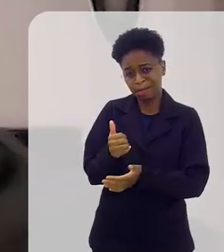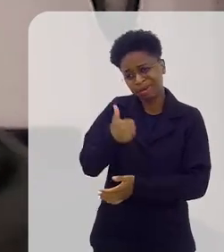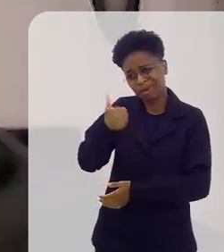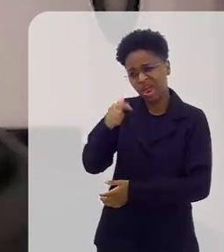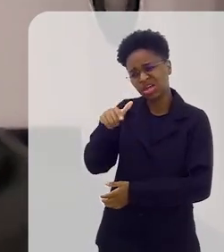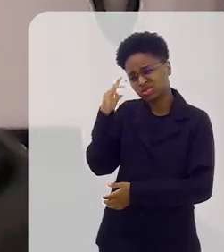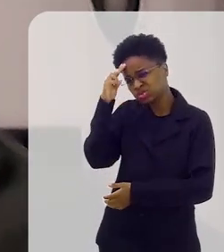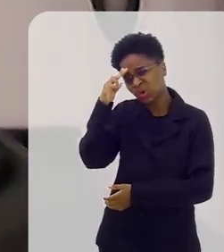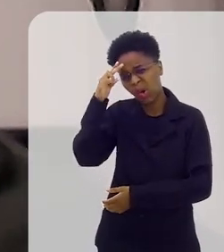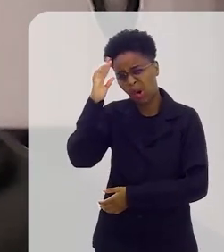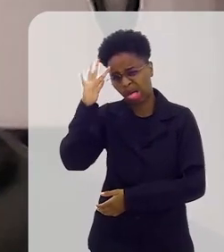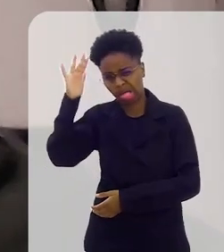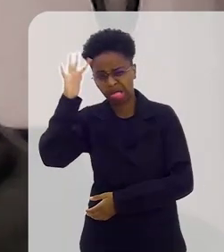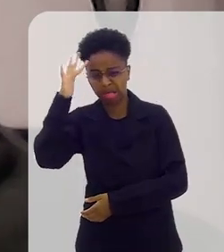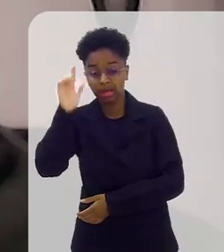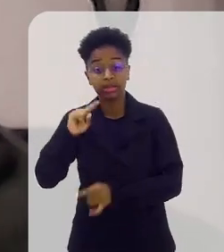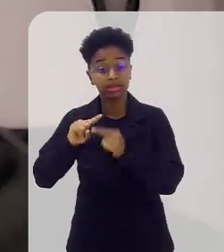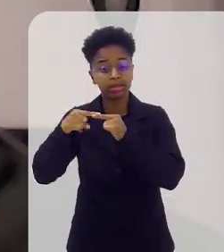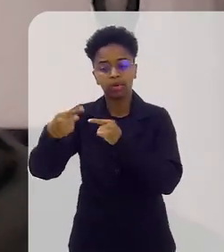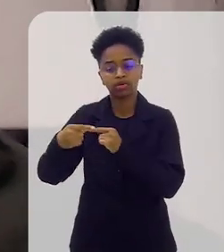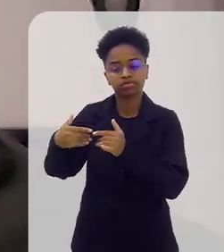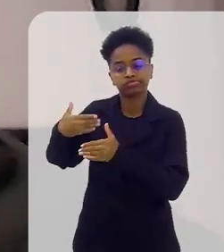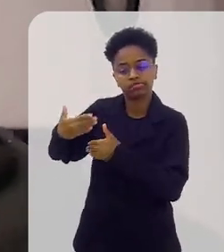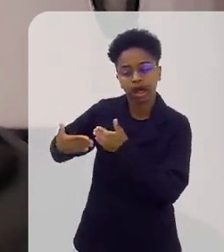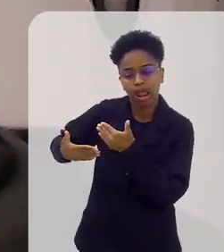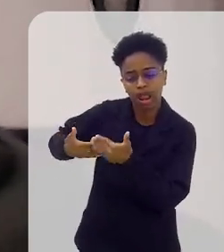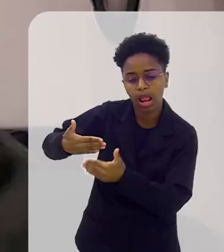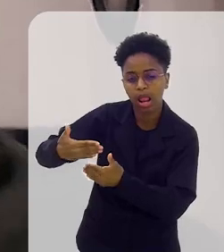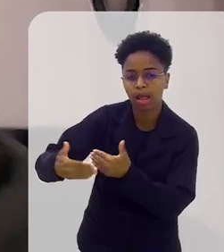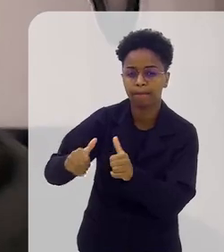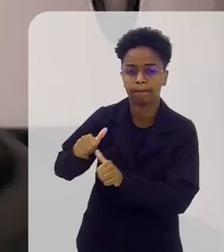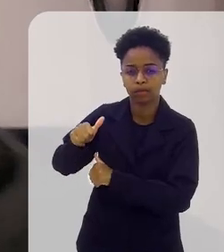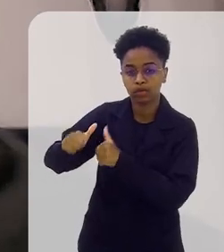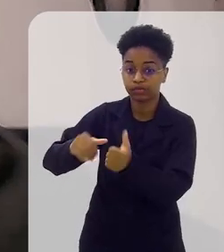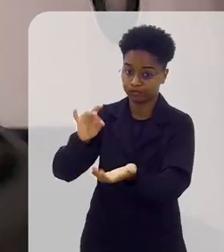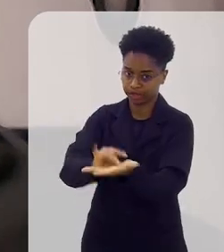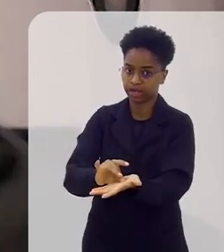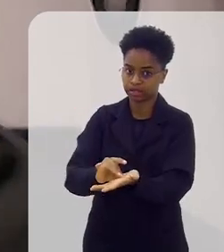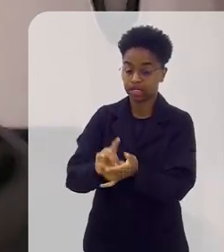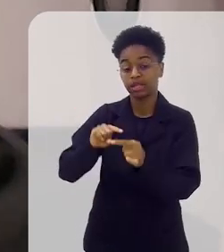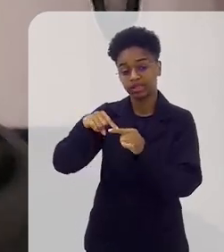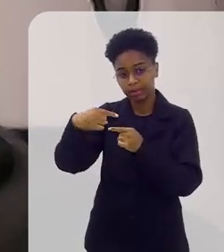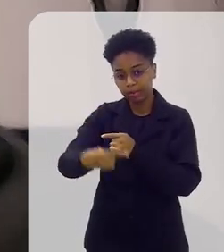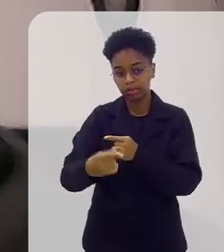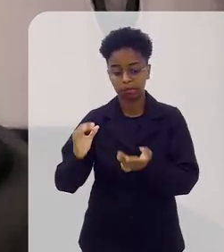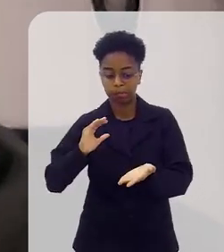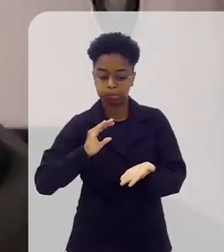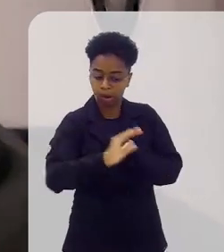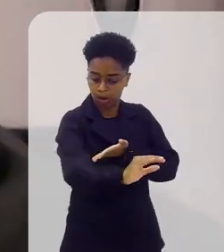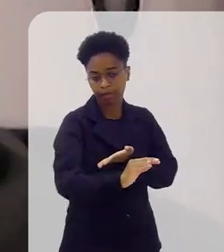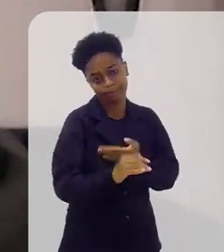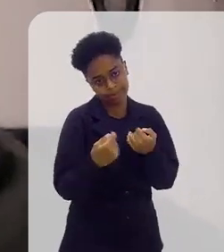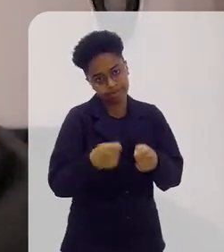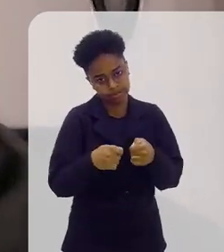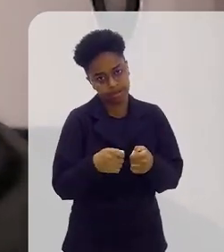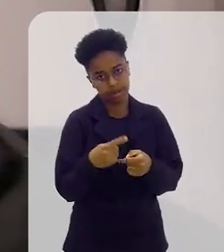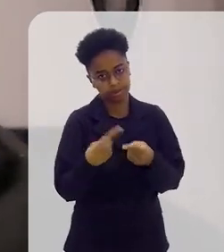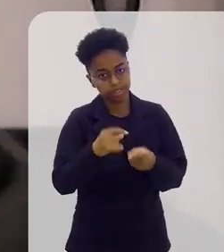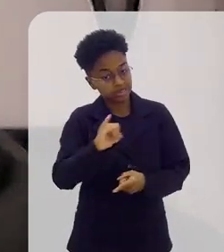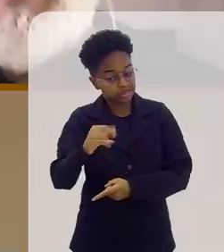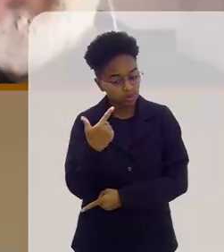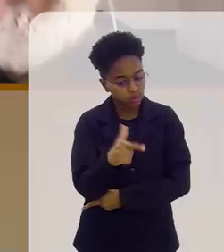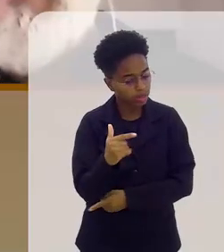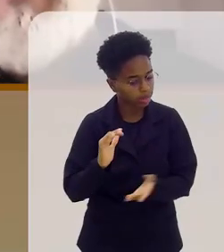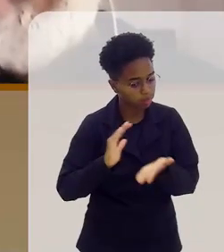a princípio uma utopia, né, que foi se transformando numa realidade e evidente com um suporte financeiro robusto, senão